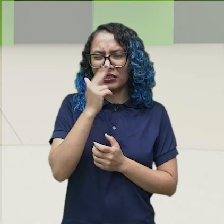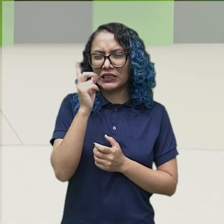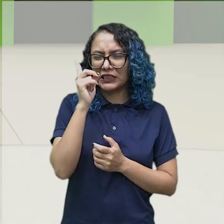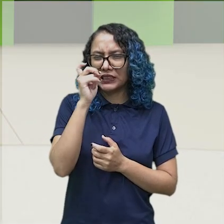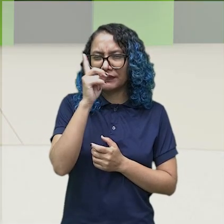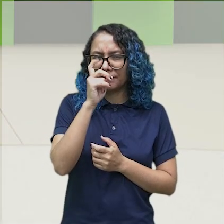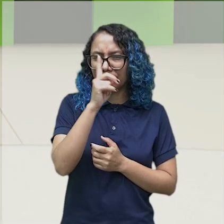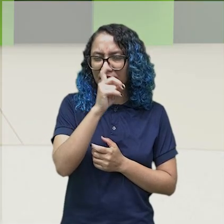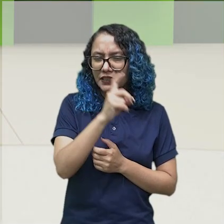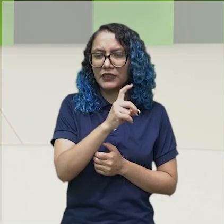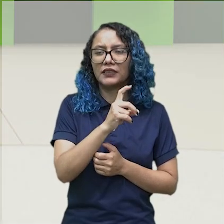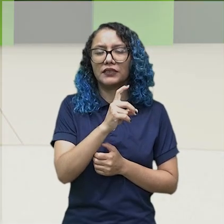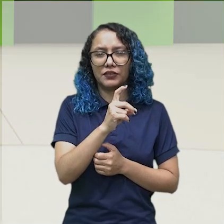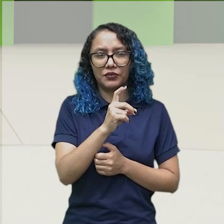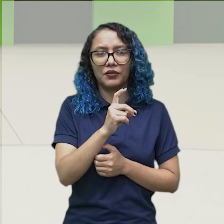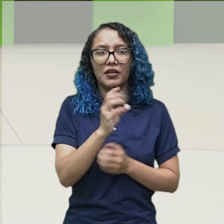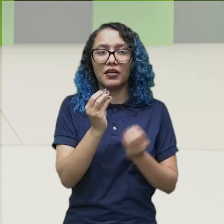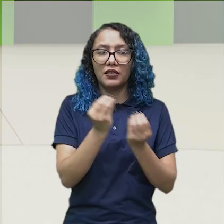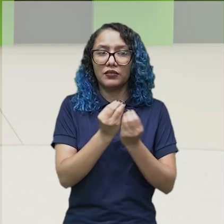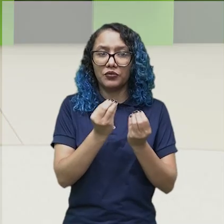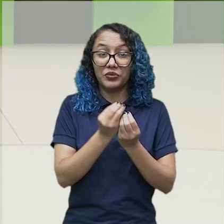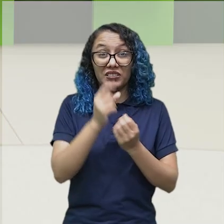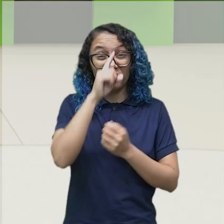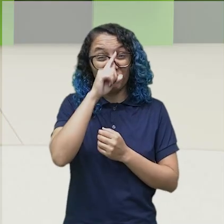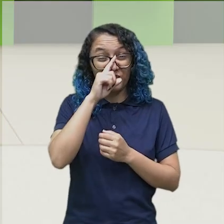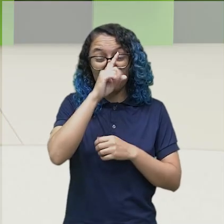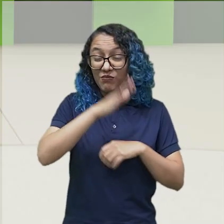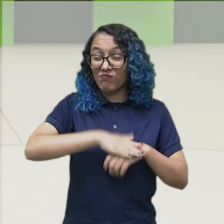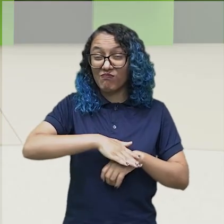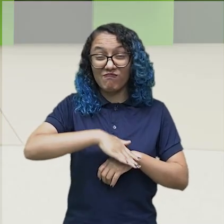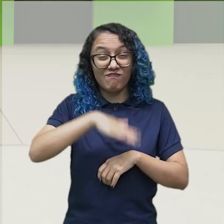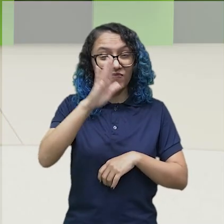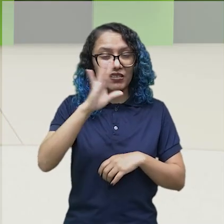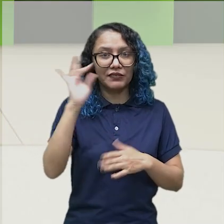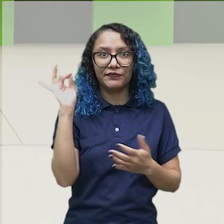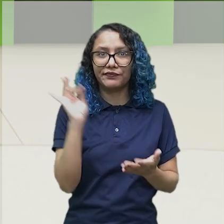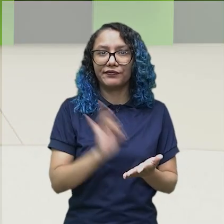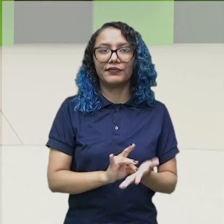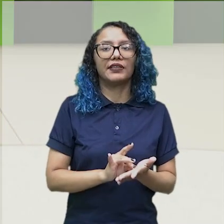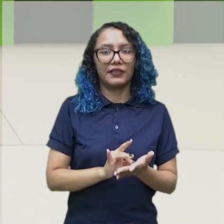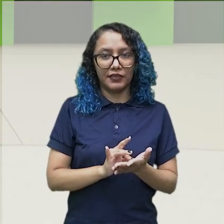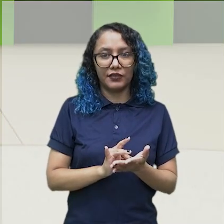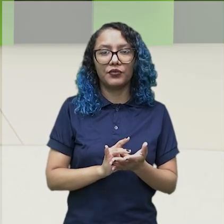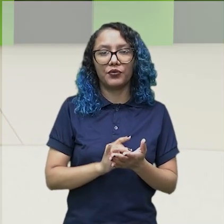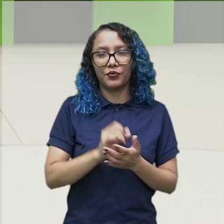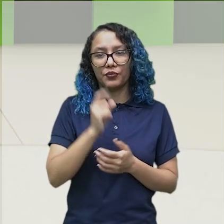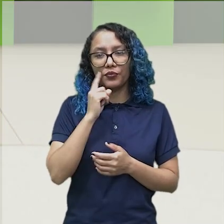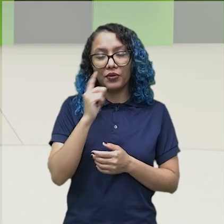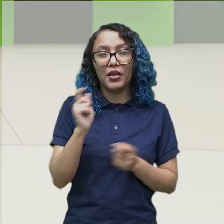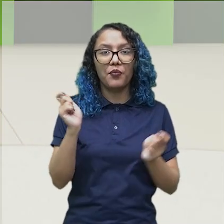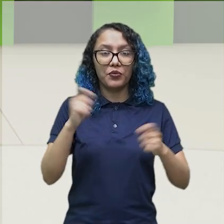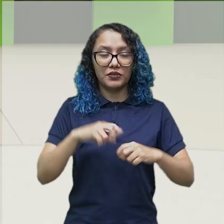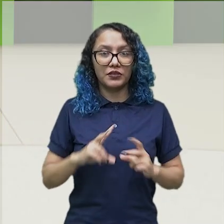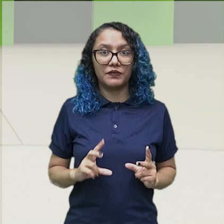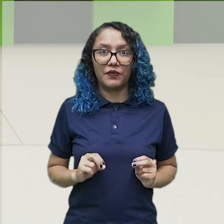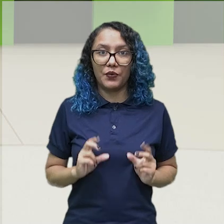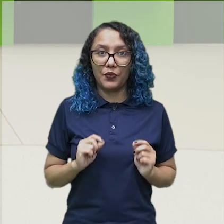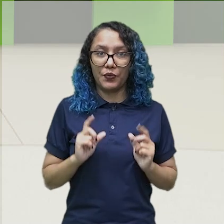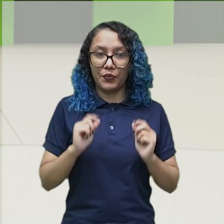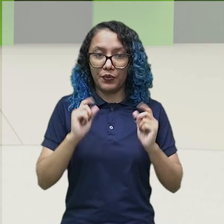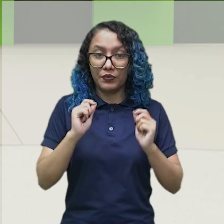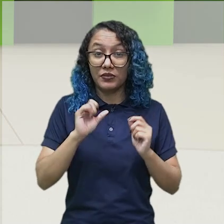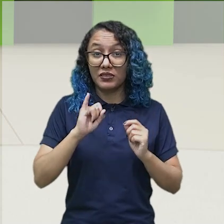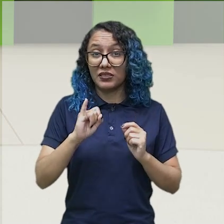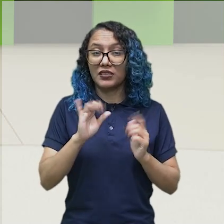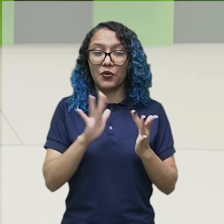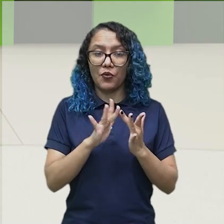encontrar, né, porque aí já são substâncias que são muito perigosas à saúde mesmo, né, como carcinogênicos, ou seja, aqueles que em